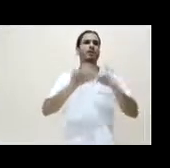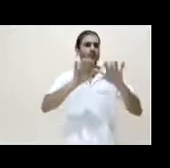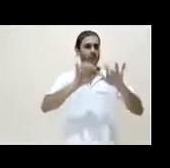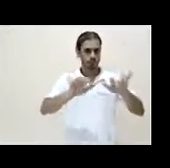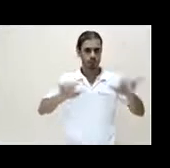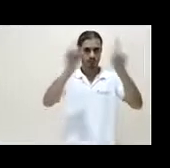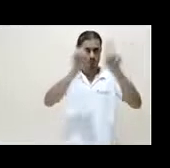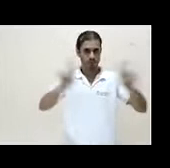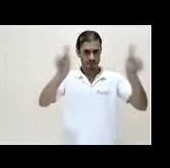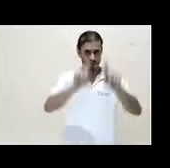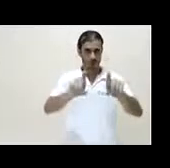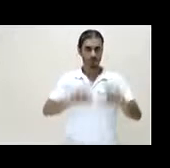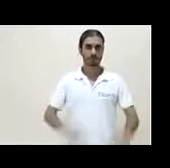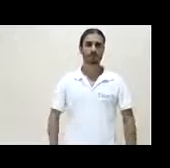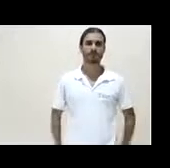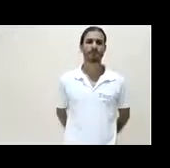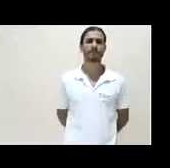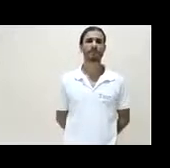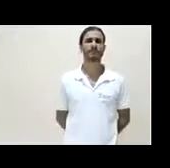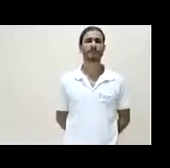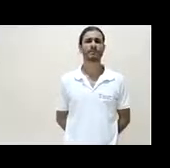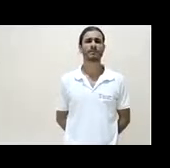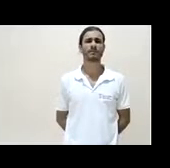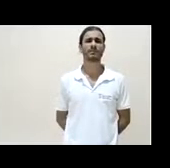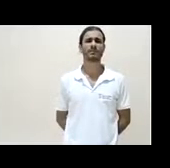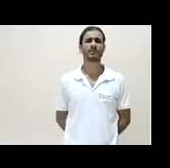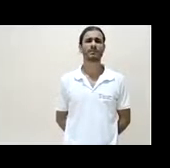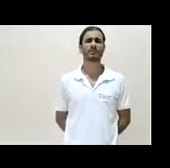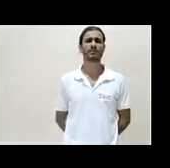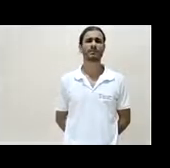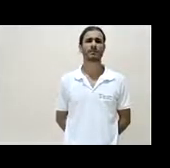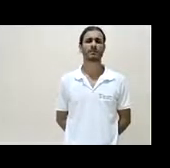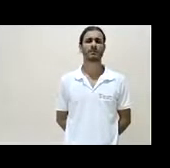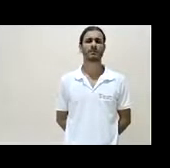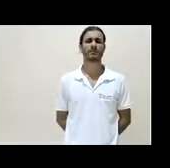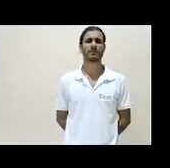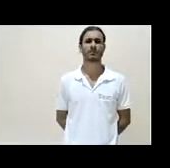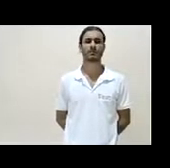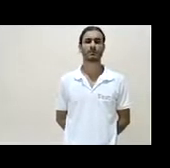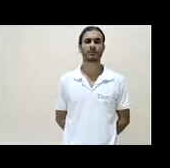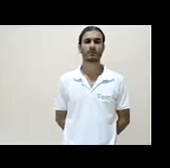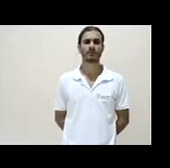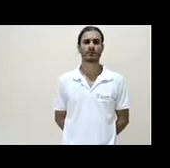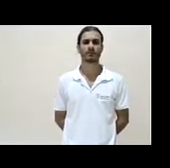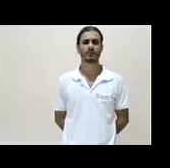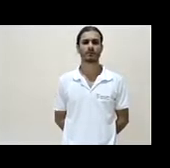Mas vai ser exatamente isso daí que a gente vai procurar, né?